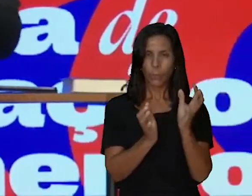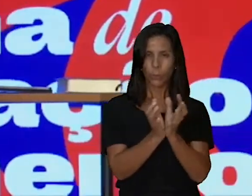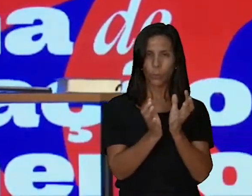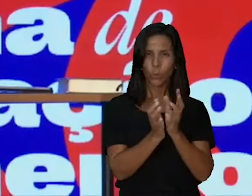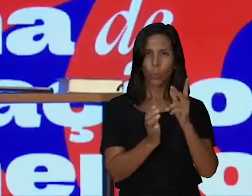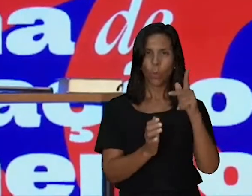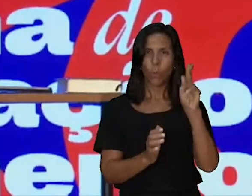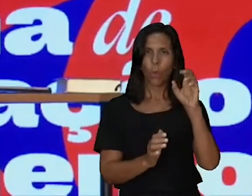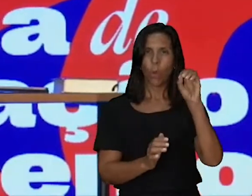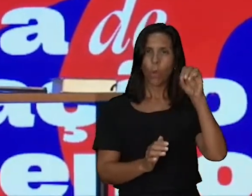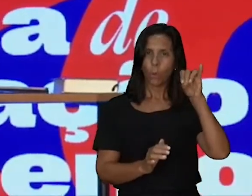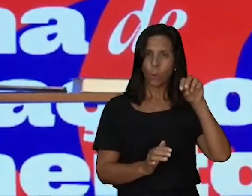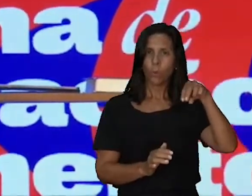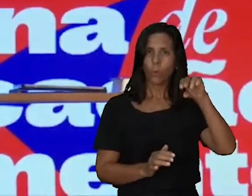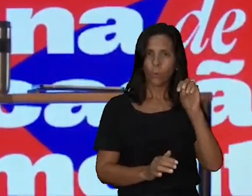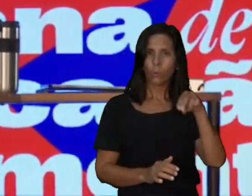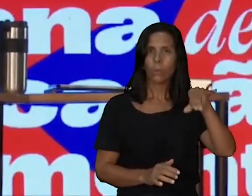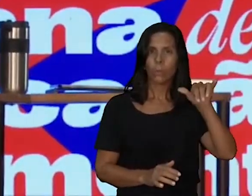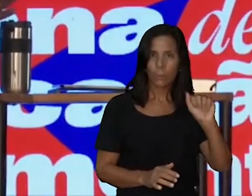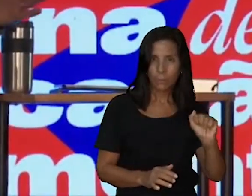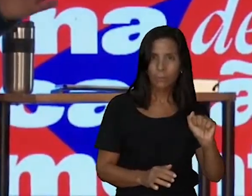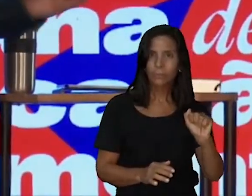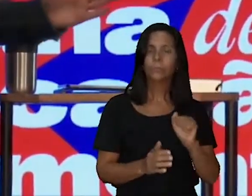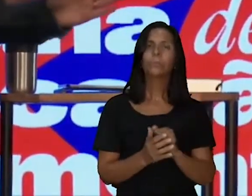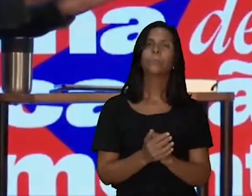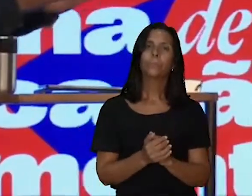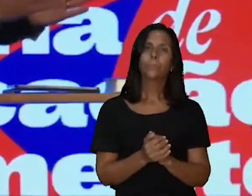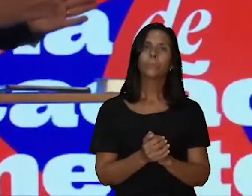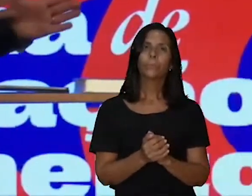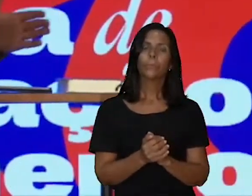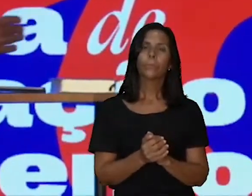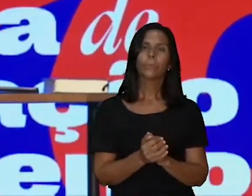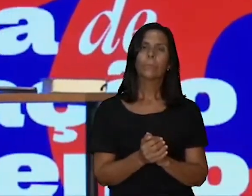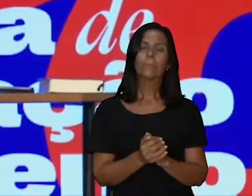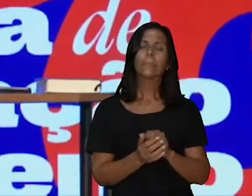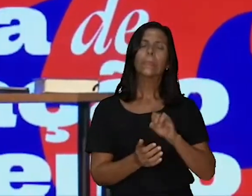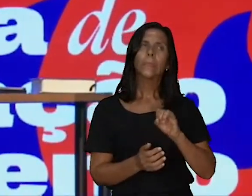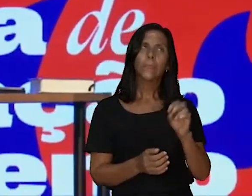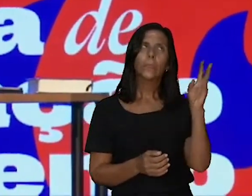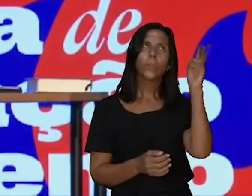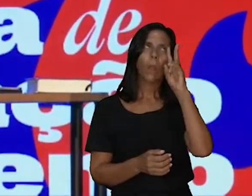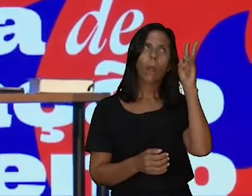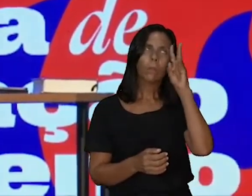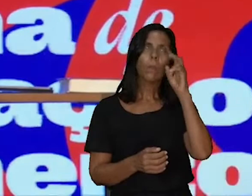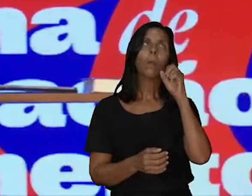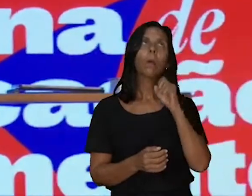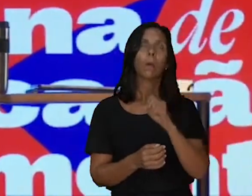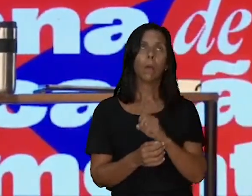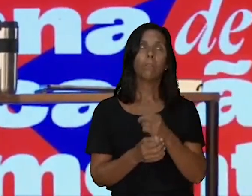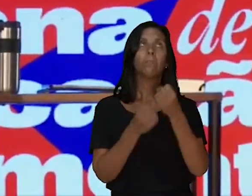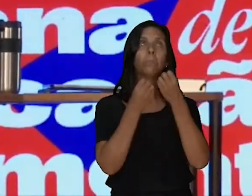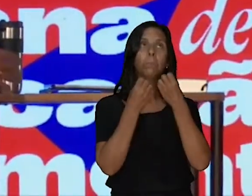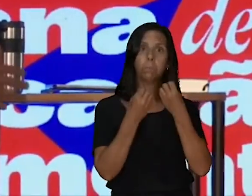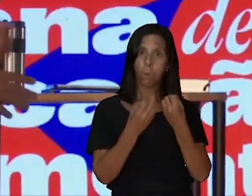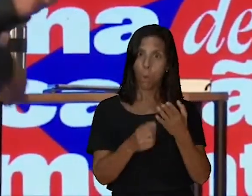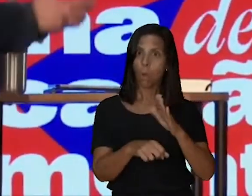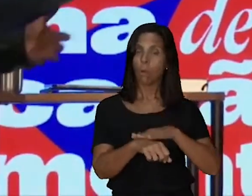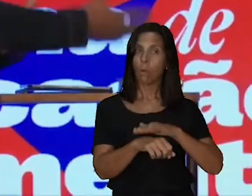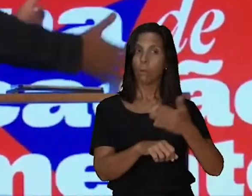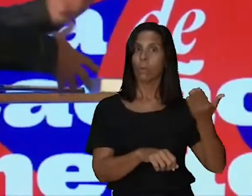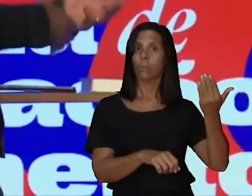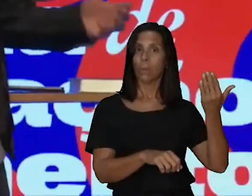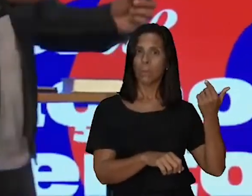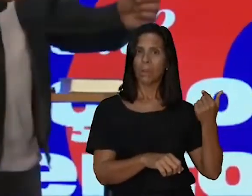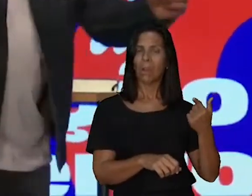podemos levantar a história e tentar fazer exatamente igual, os mesmos passos, e nós vamos tentar